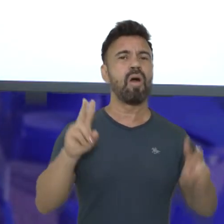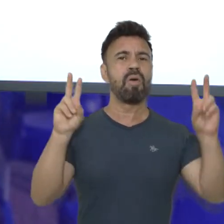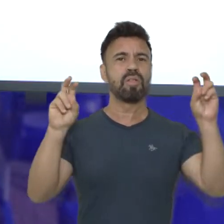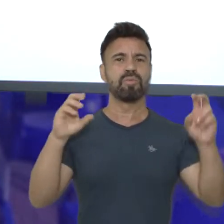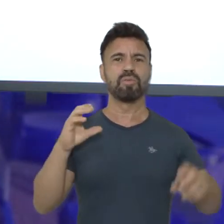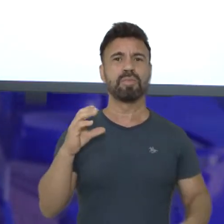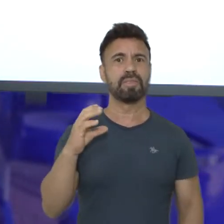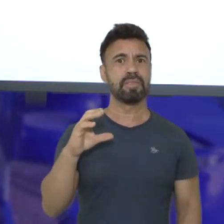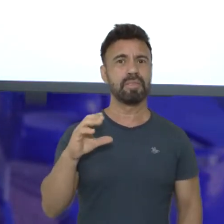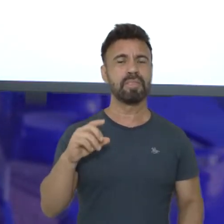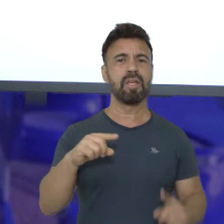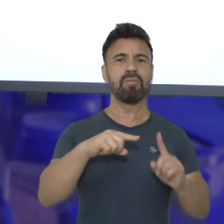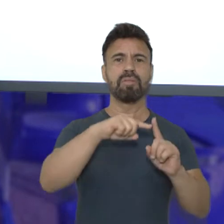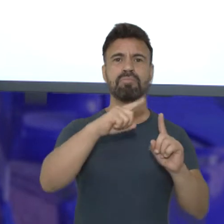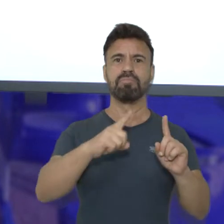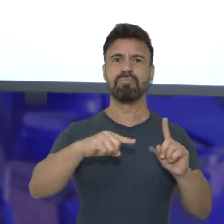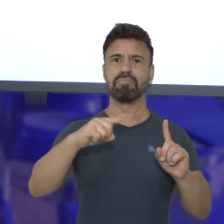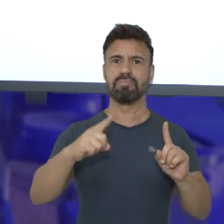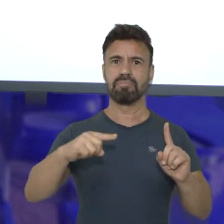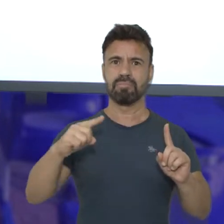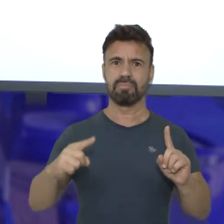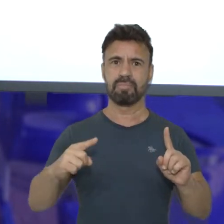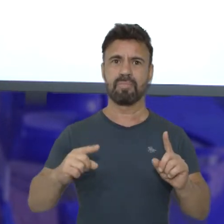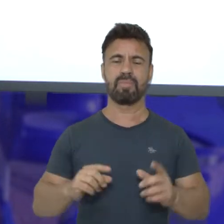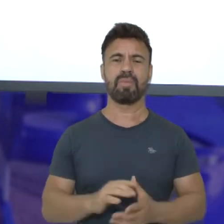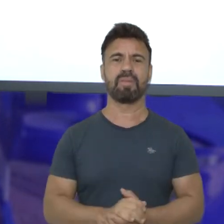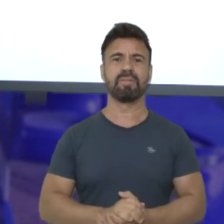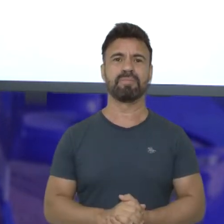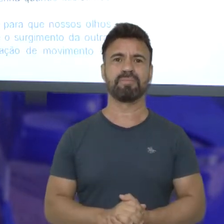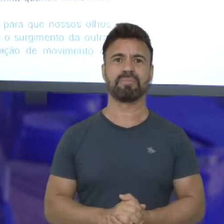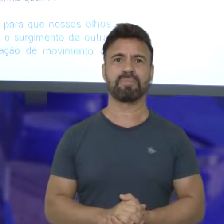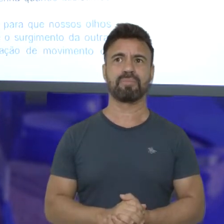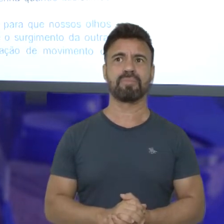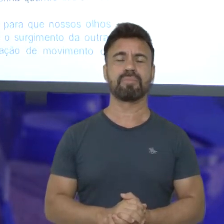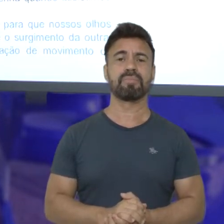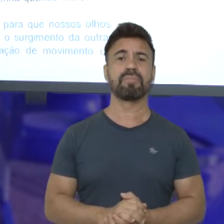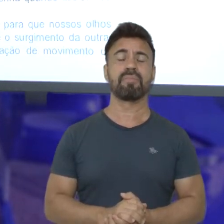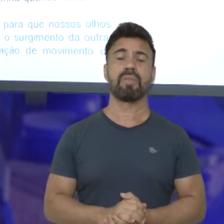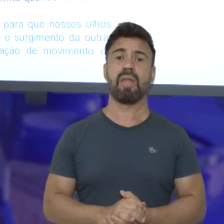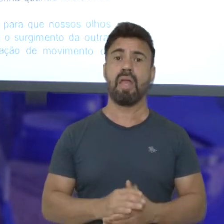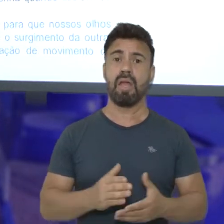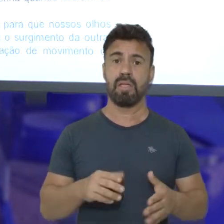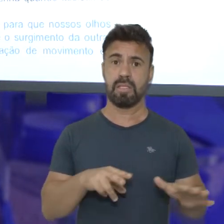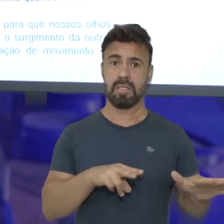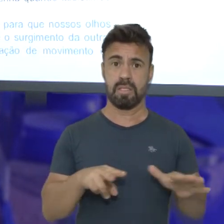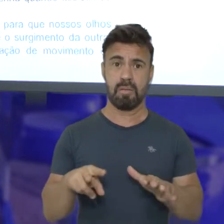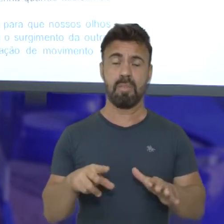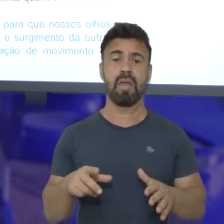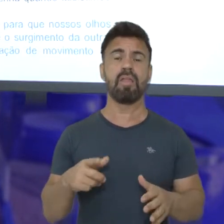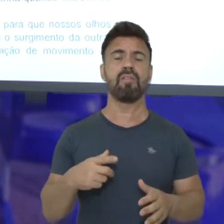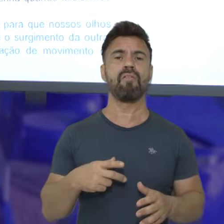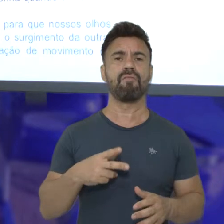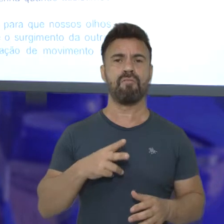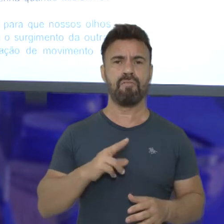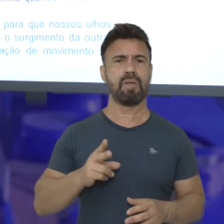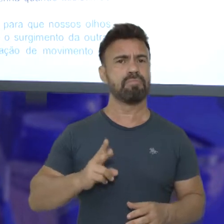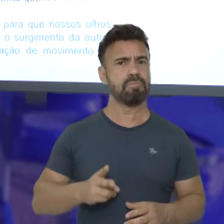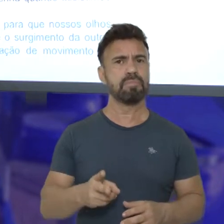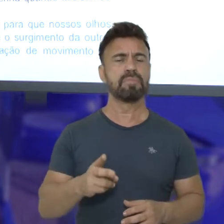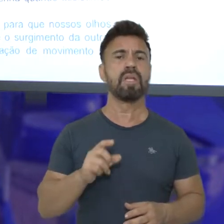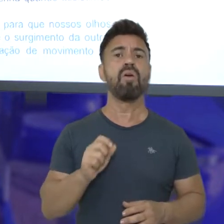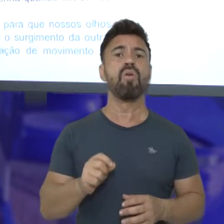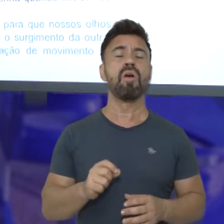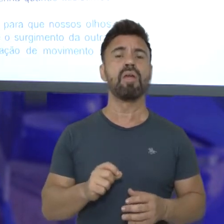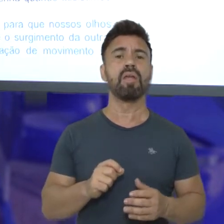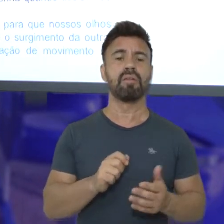ciência sobre ondas eletromagnéticas, tá? Então, na correção dessa semana, a gente vai seguir para